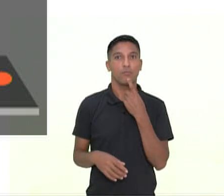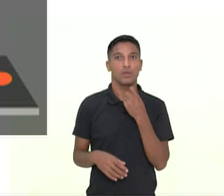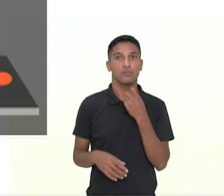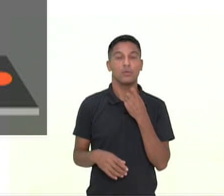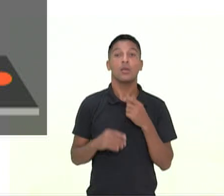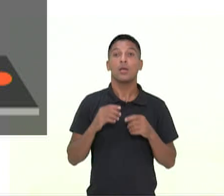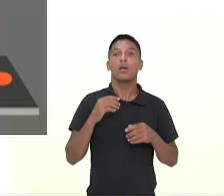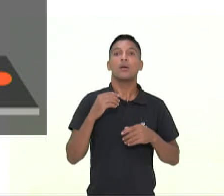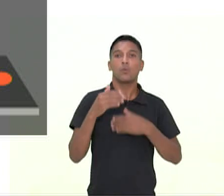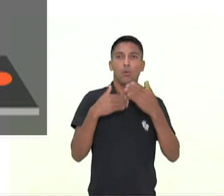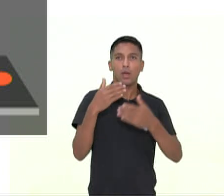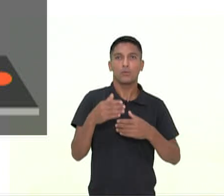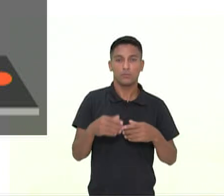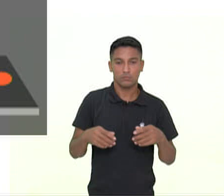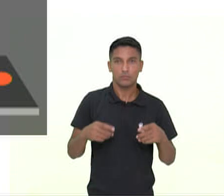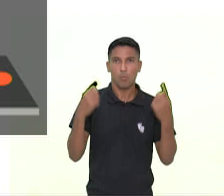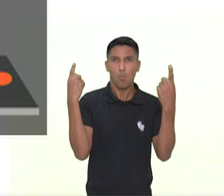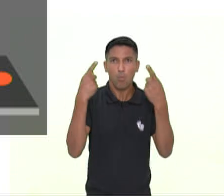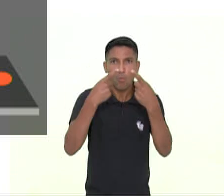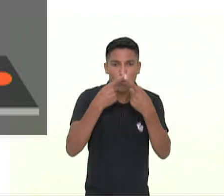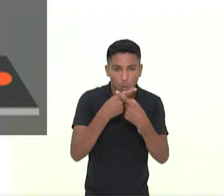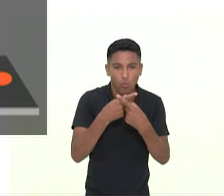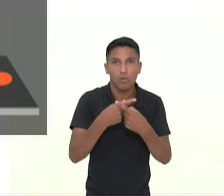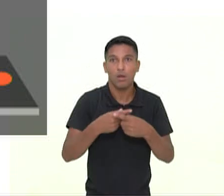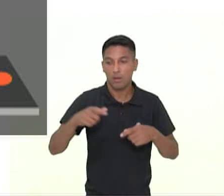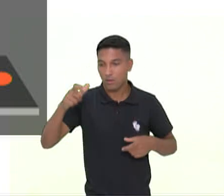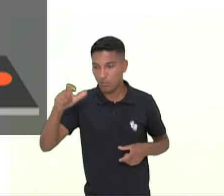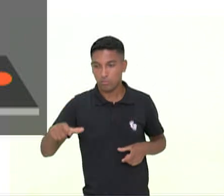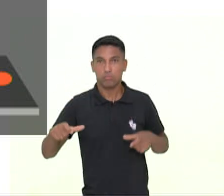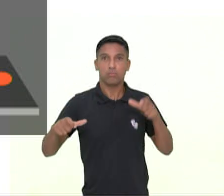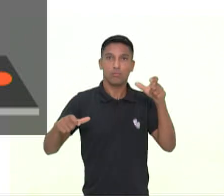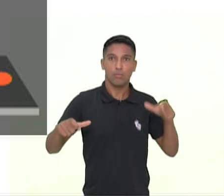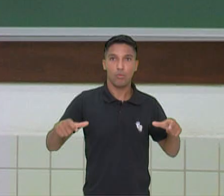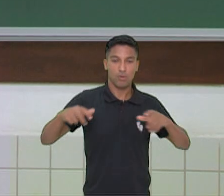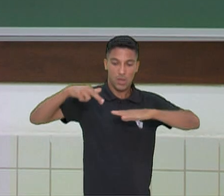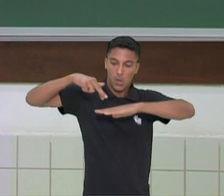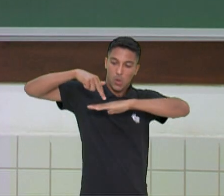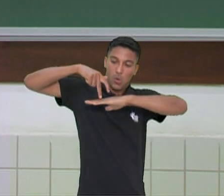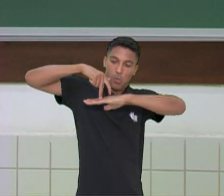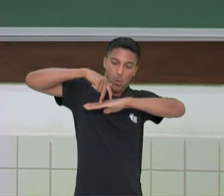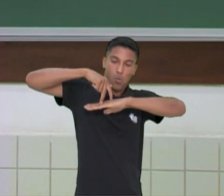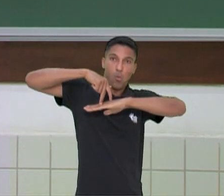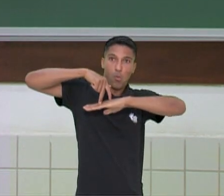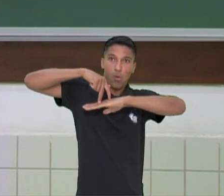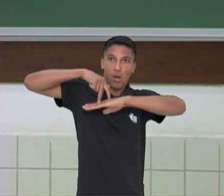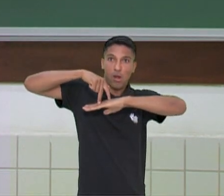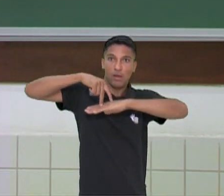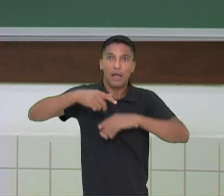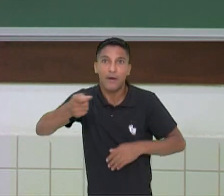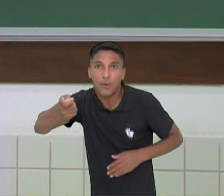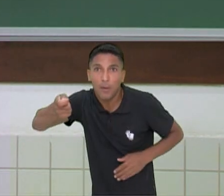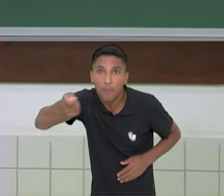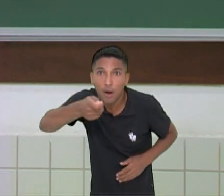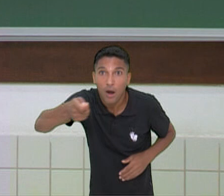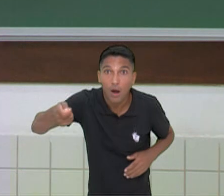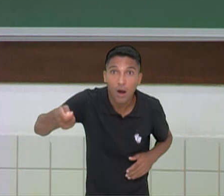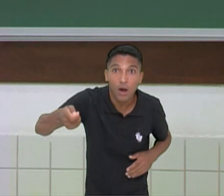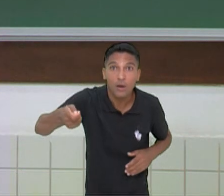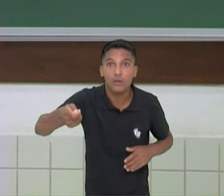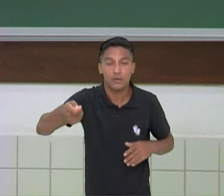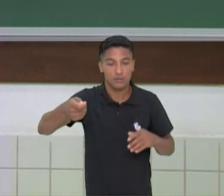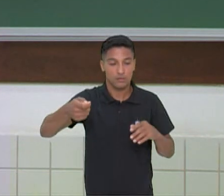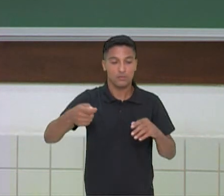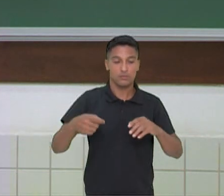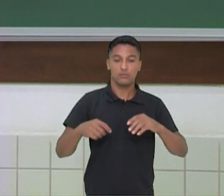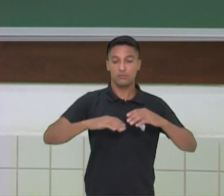que realizou o toque fazendo com que este Receba um ponto então o que que acontece eu colete né as partes da roupa onde